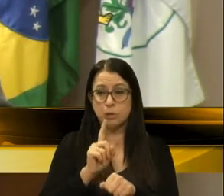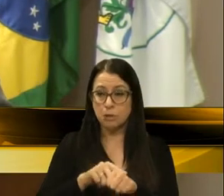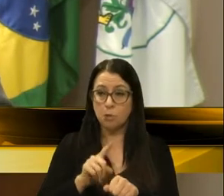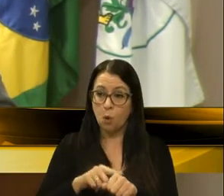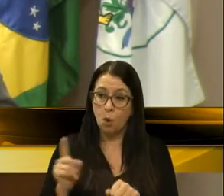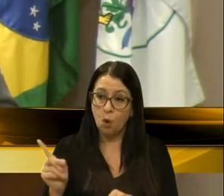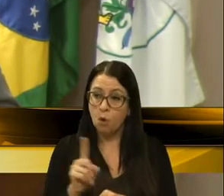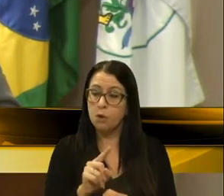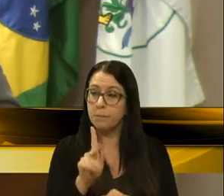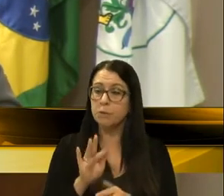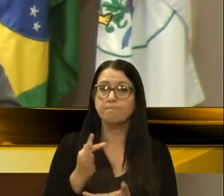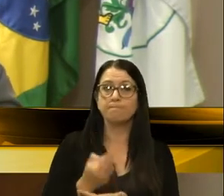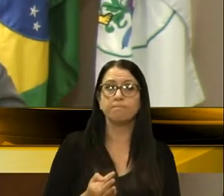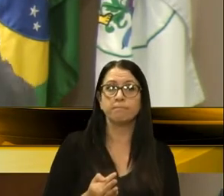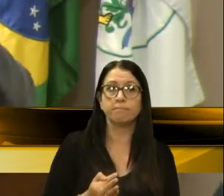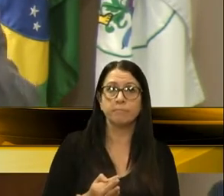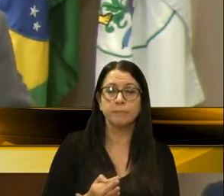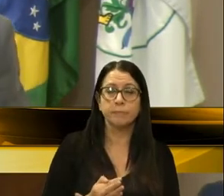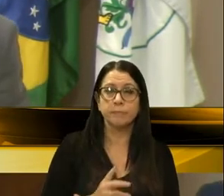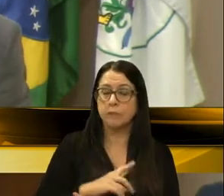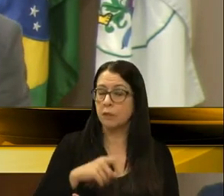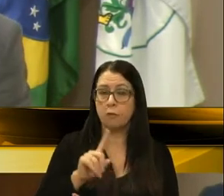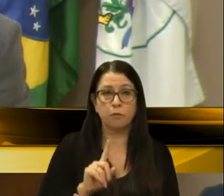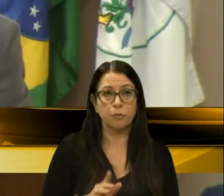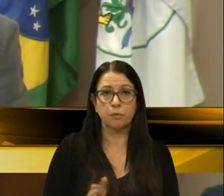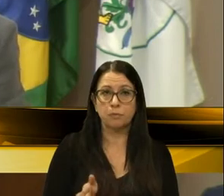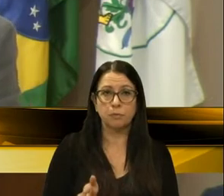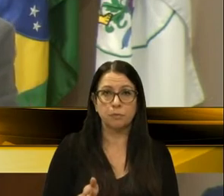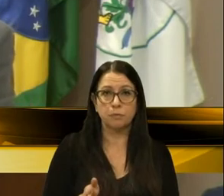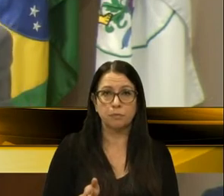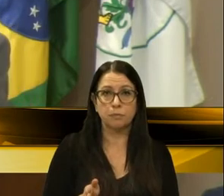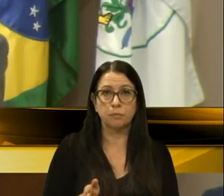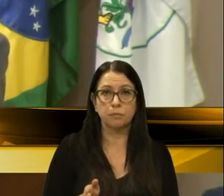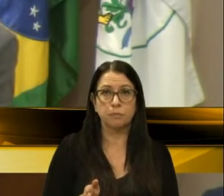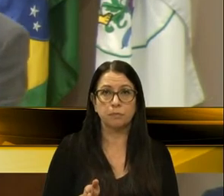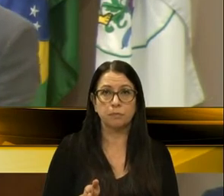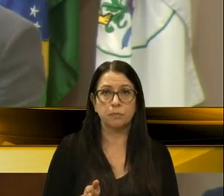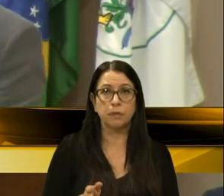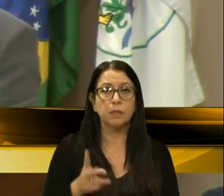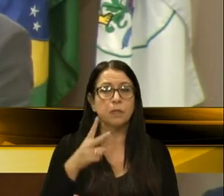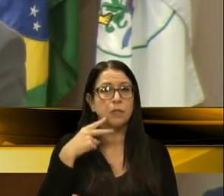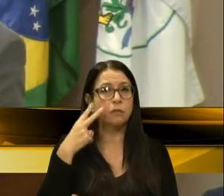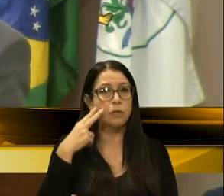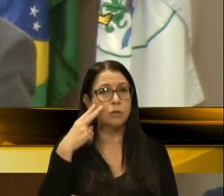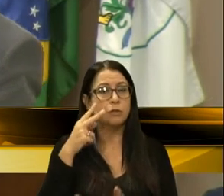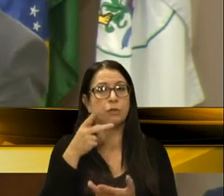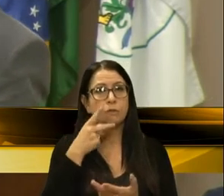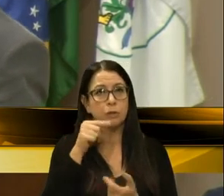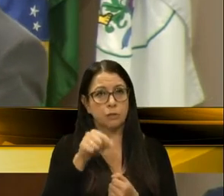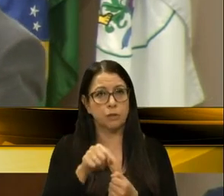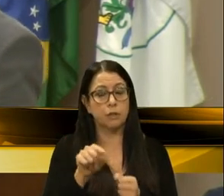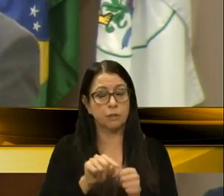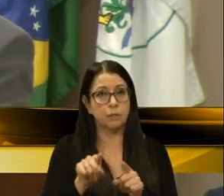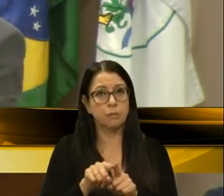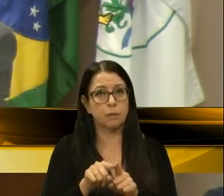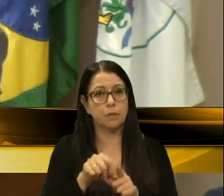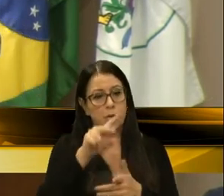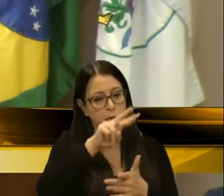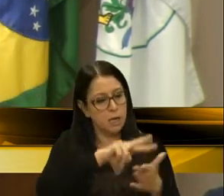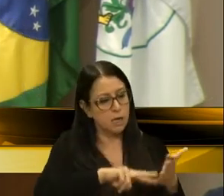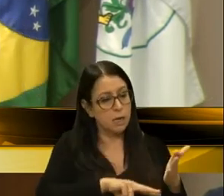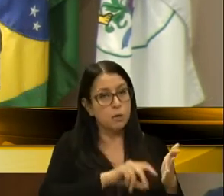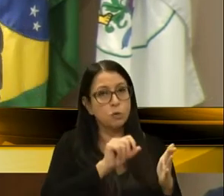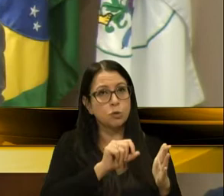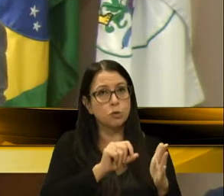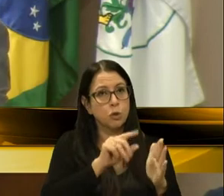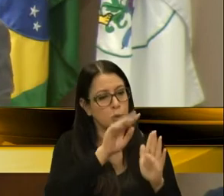vez e não comparece? E o vereador aqui também leu ali só a parte